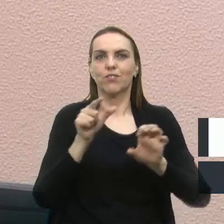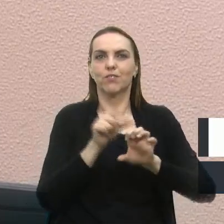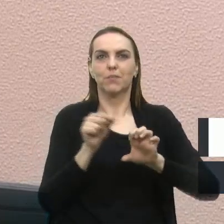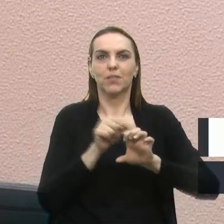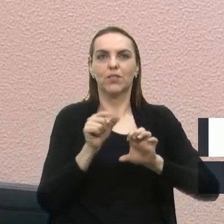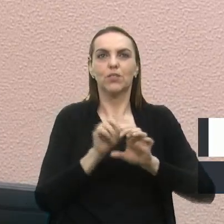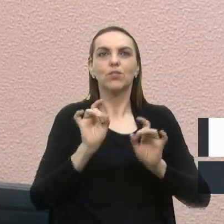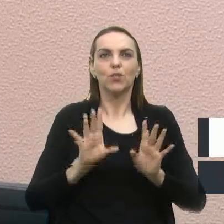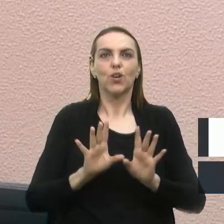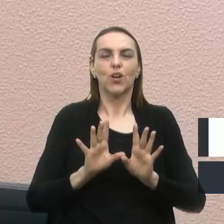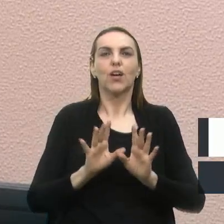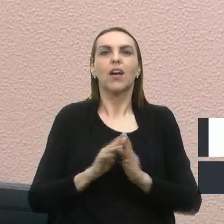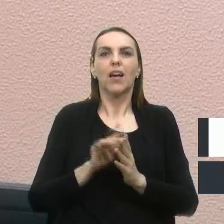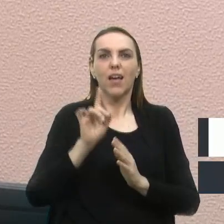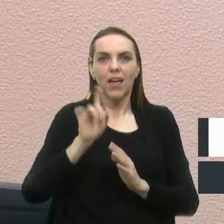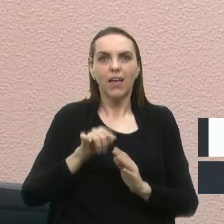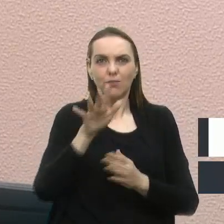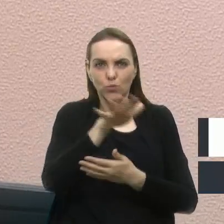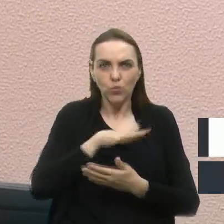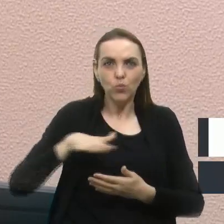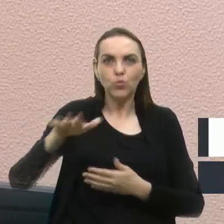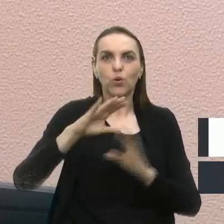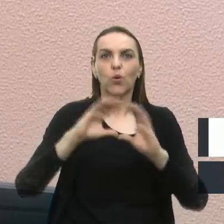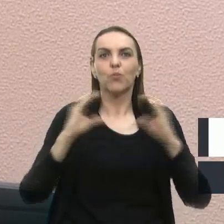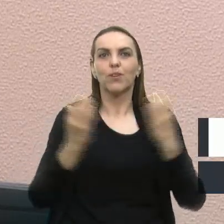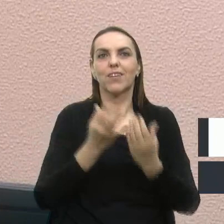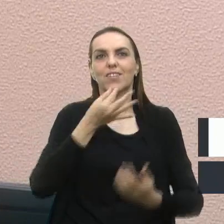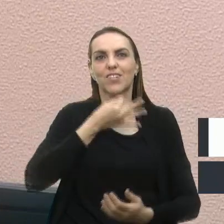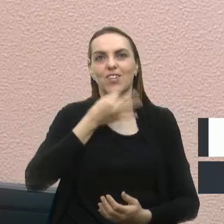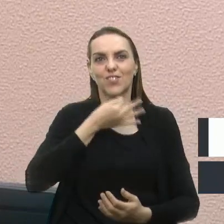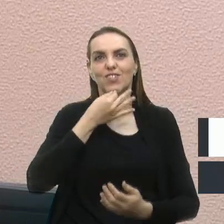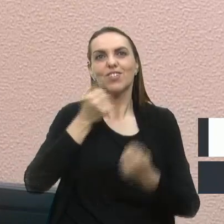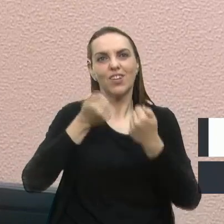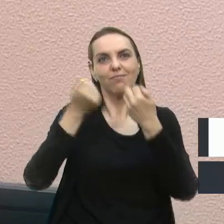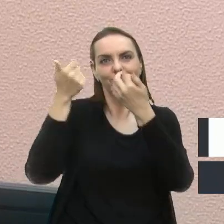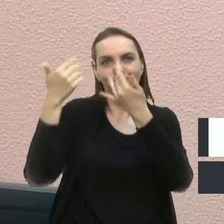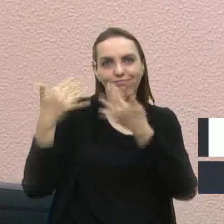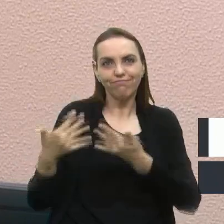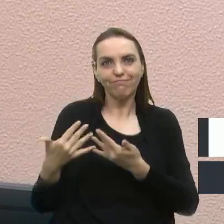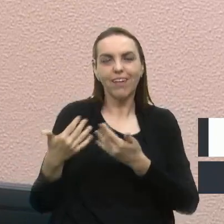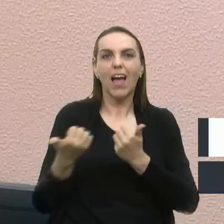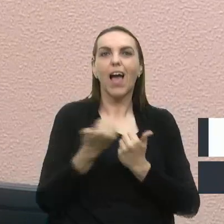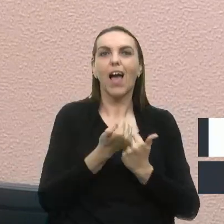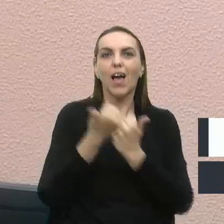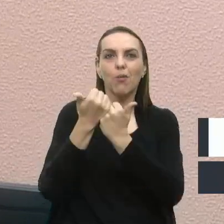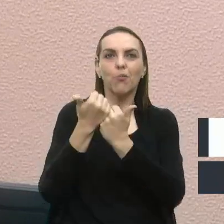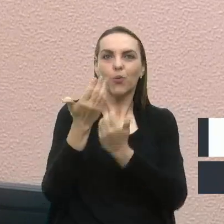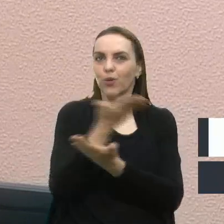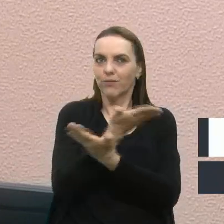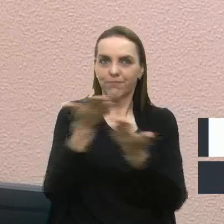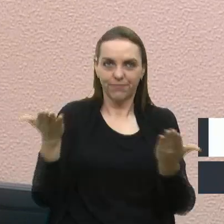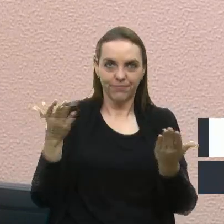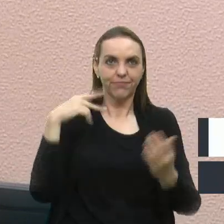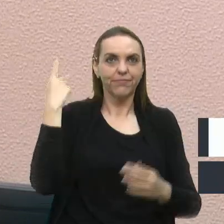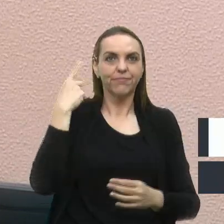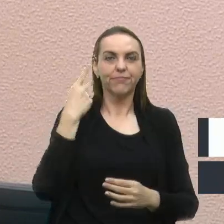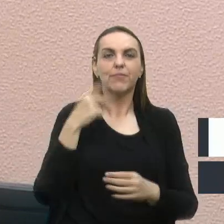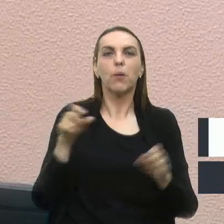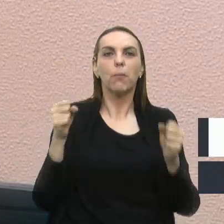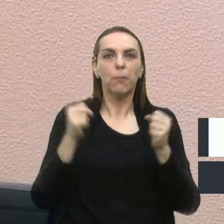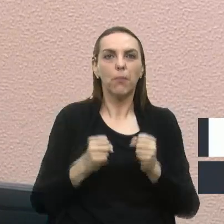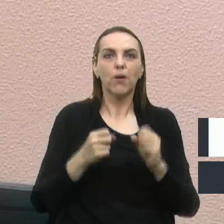toda a comunidade de Caxias do Sul. Pelas razões acima expostas, contamos com o apoio dos nobres pares para que esta casa